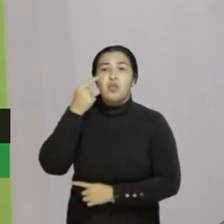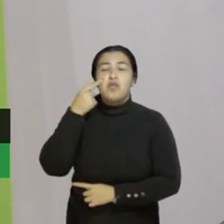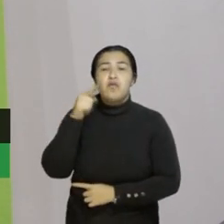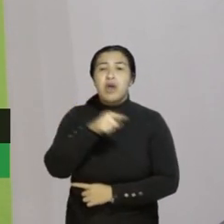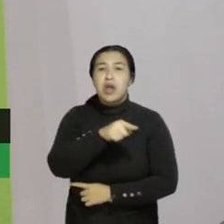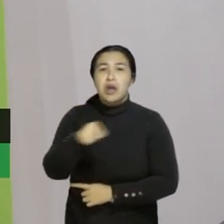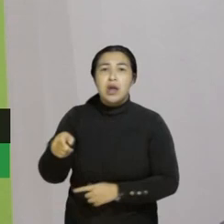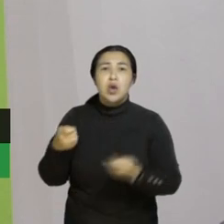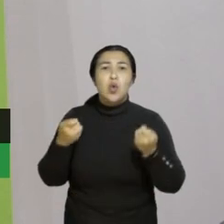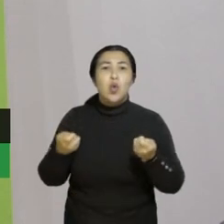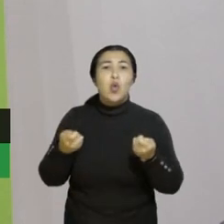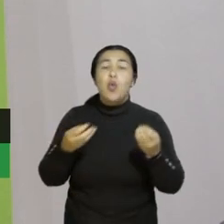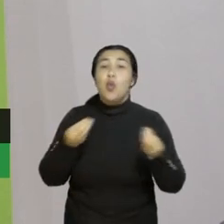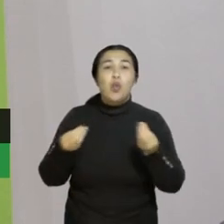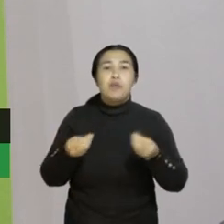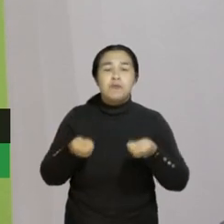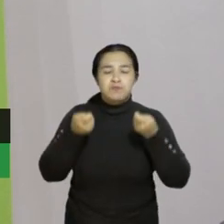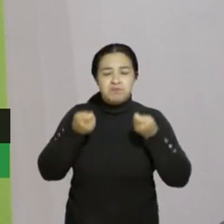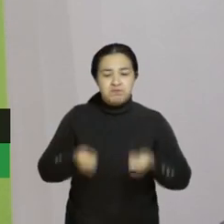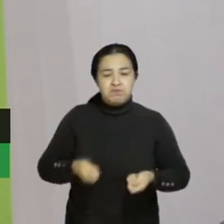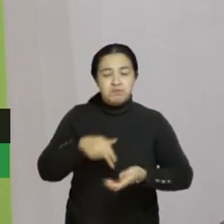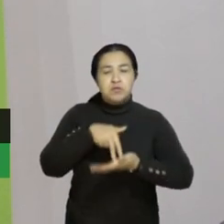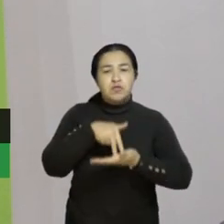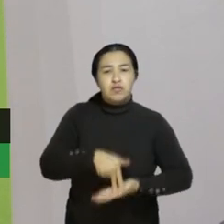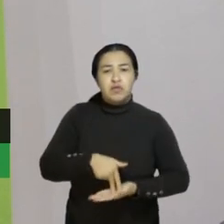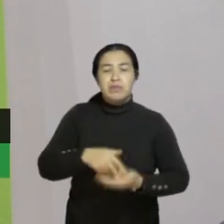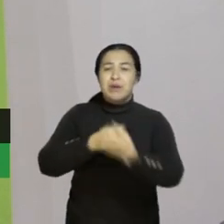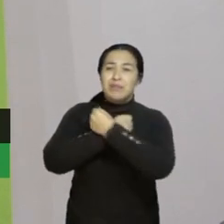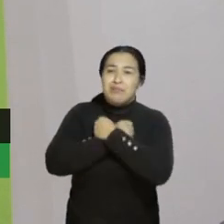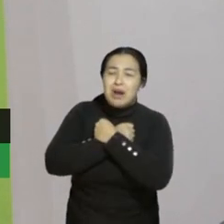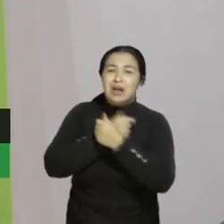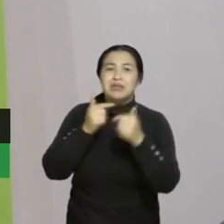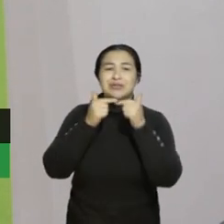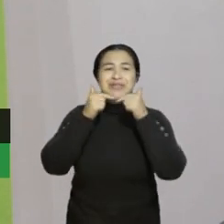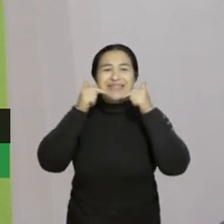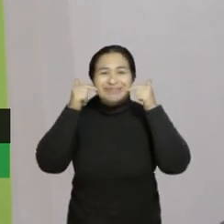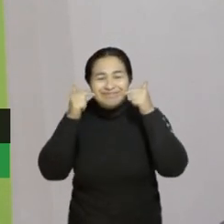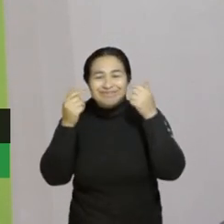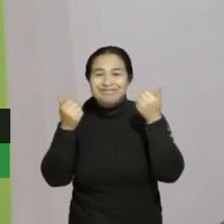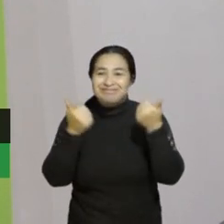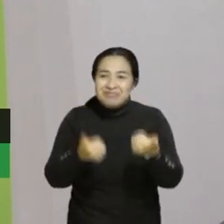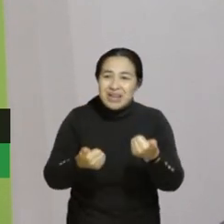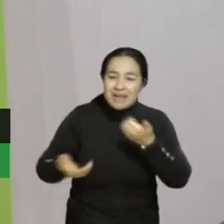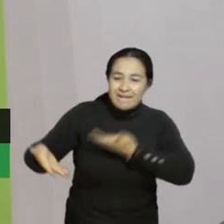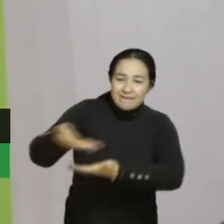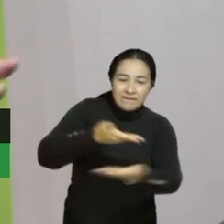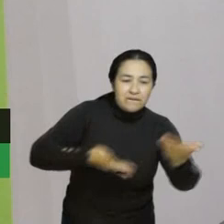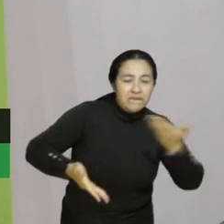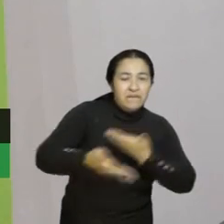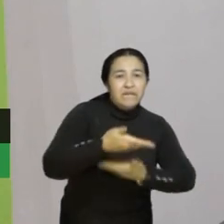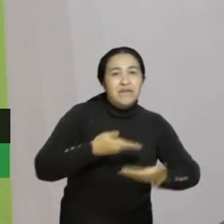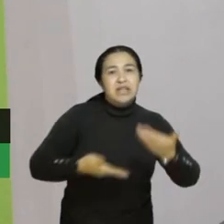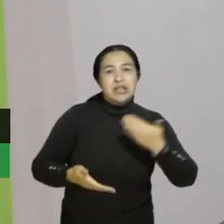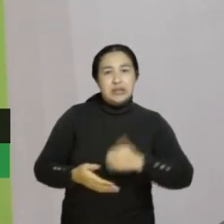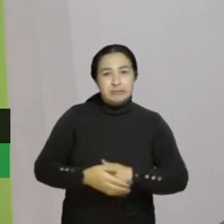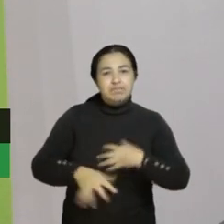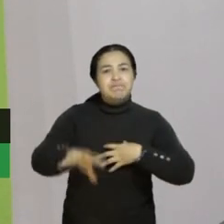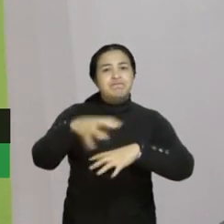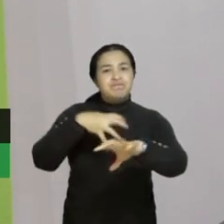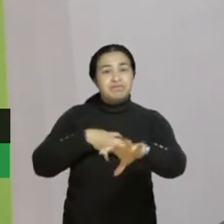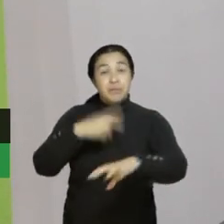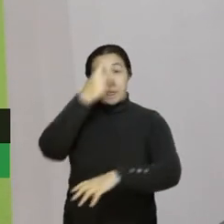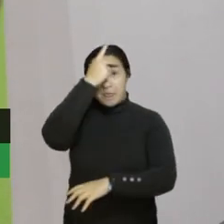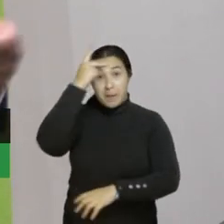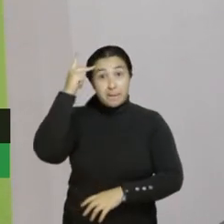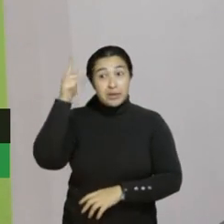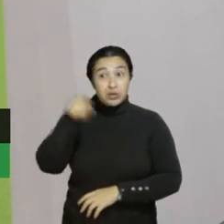povo, o sorriso, o abraço, um ajudando ao outro. Pessoas que olhavam para mim e diziam, eu perdi tudo,